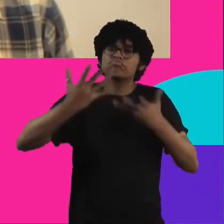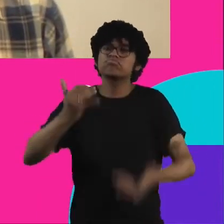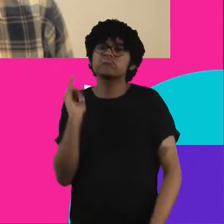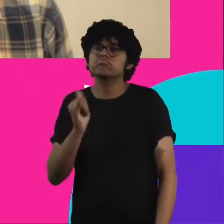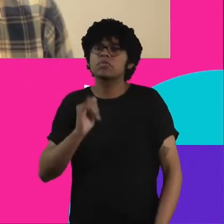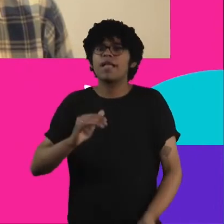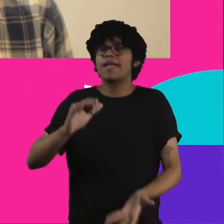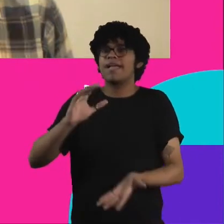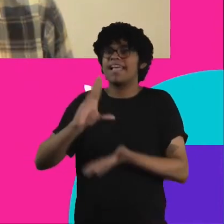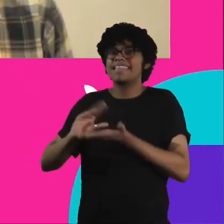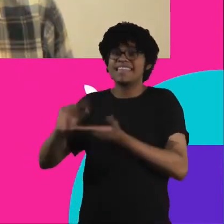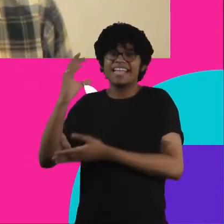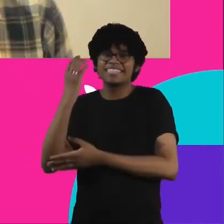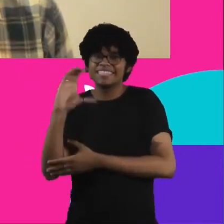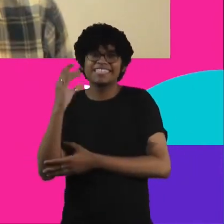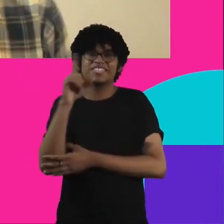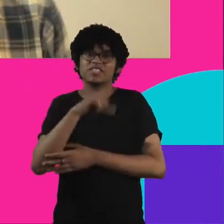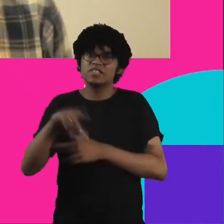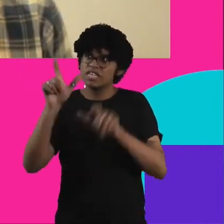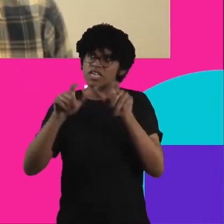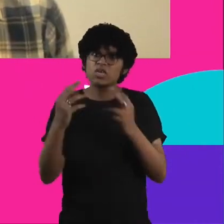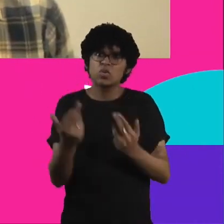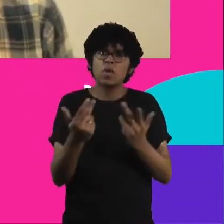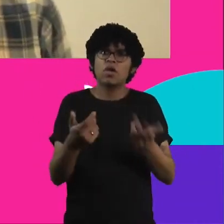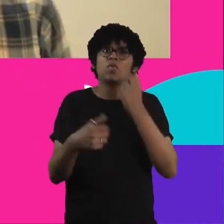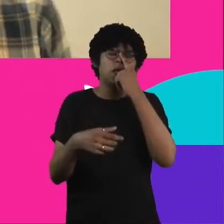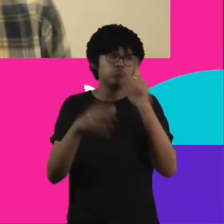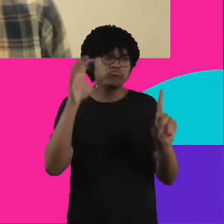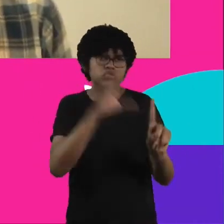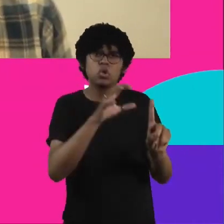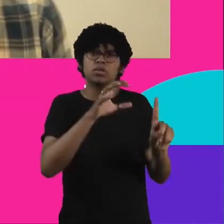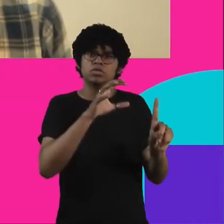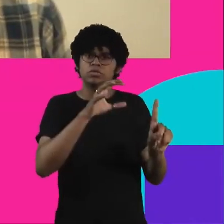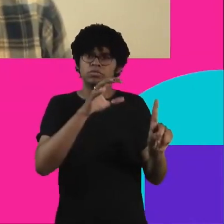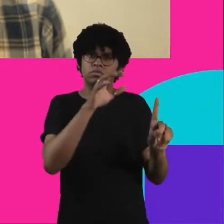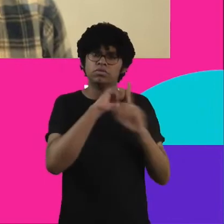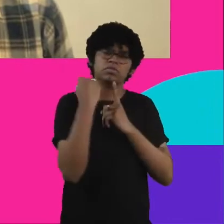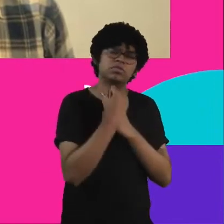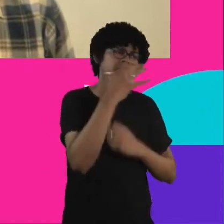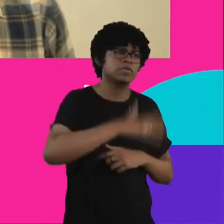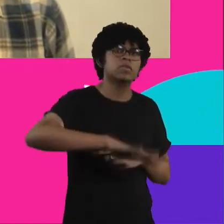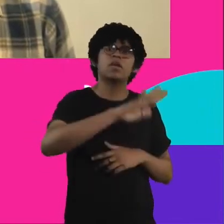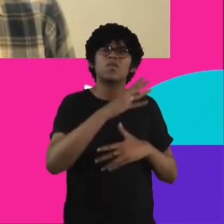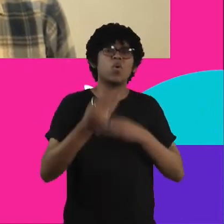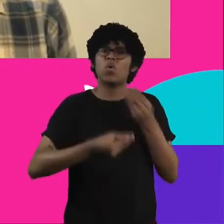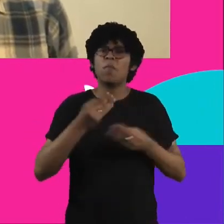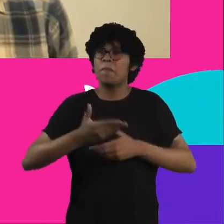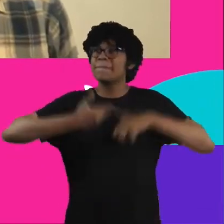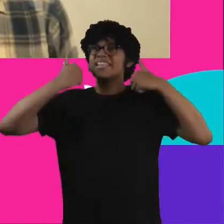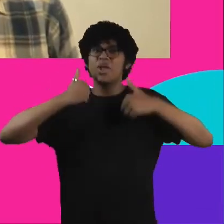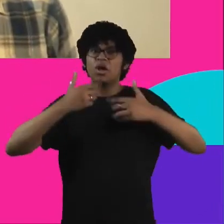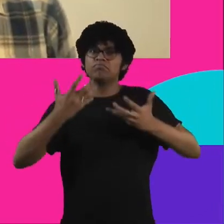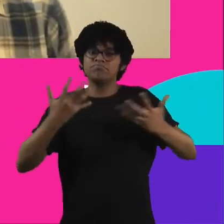finalização, aqui de encerramento? Eu gostaria de enviar uma mensagem para outros cientistas de dados como você, que estão trabalhando com